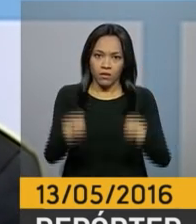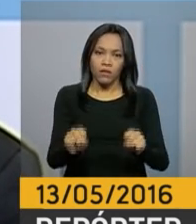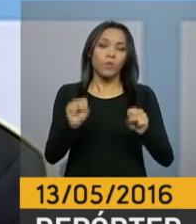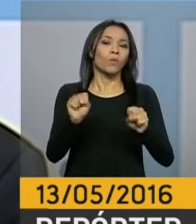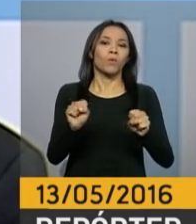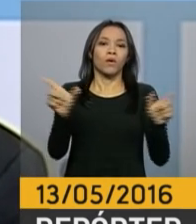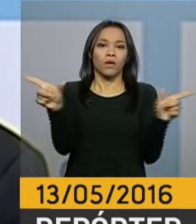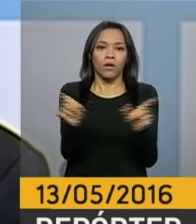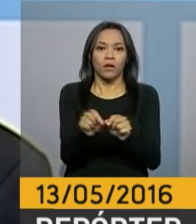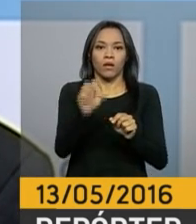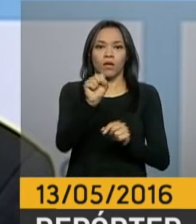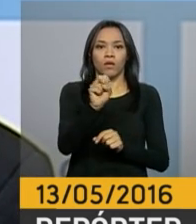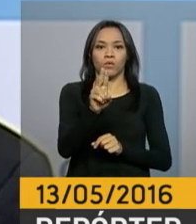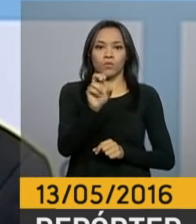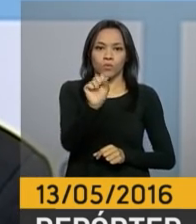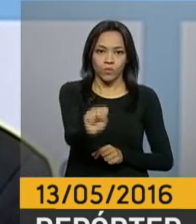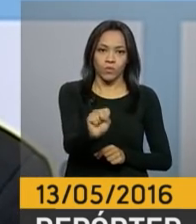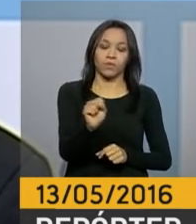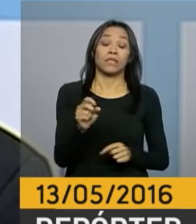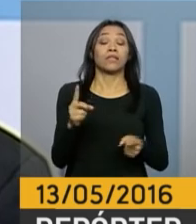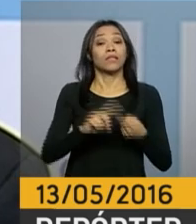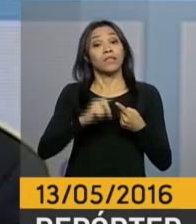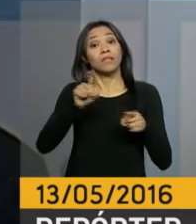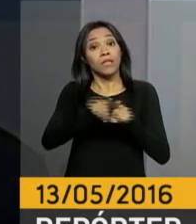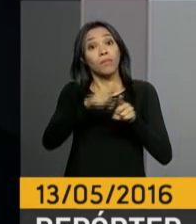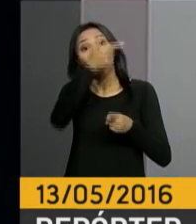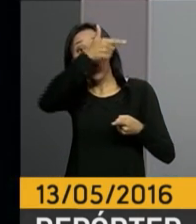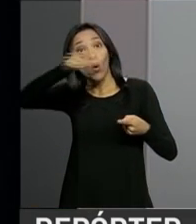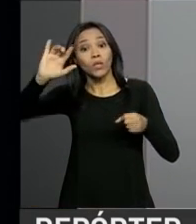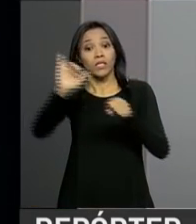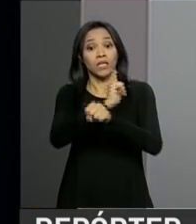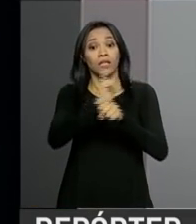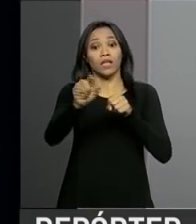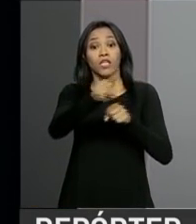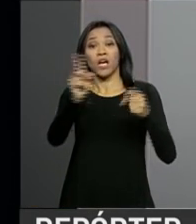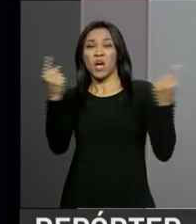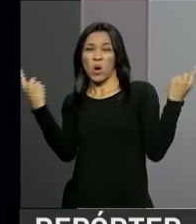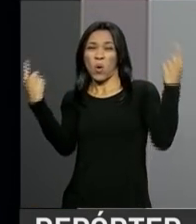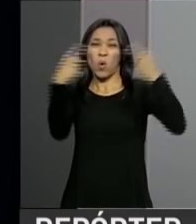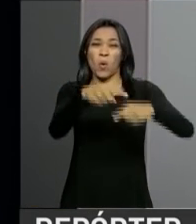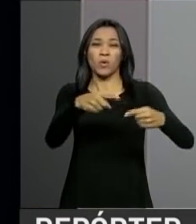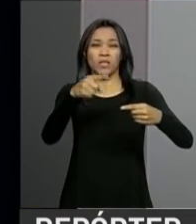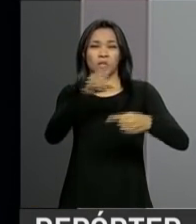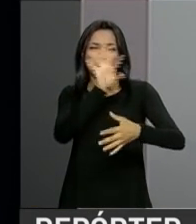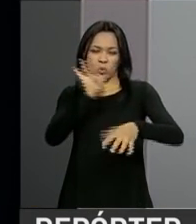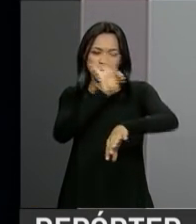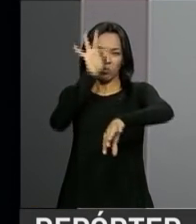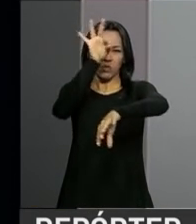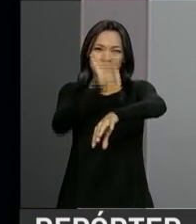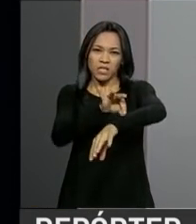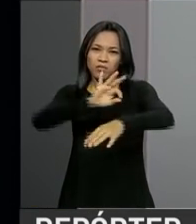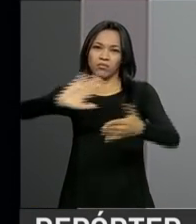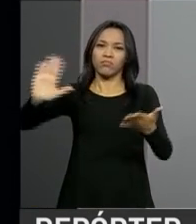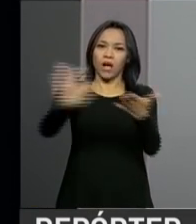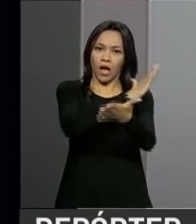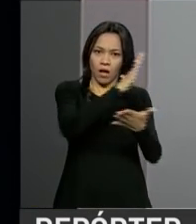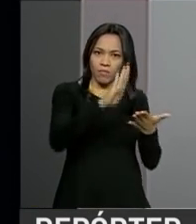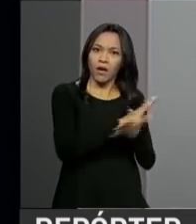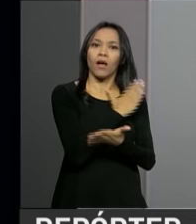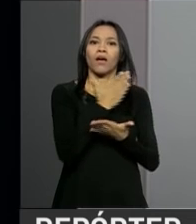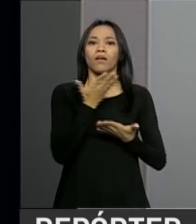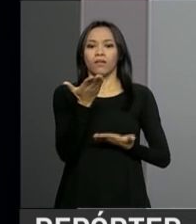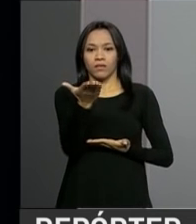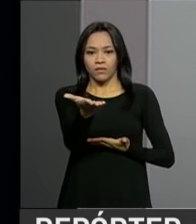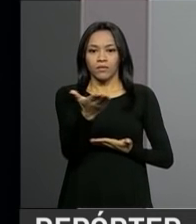manutenção e ampliação do combate ao edes egipt e suas doenças relacionadas por enquanto nós temos